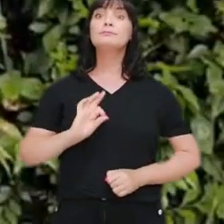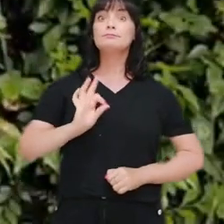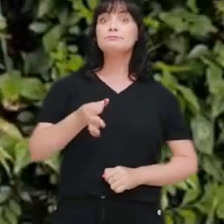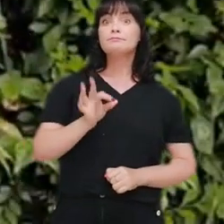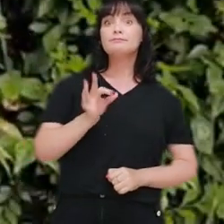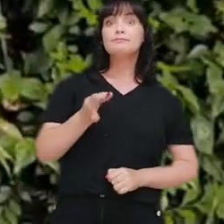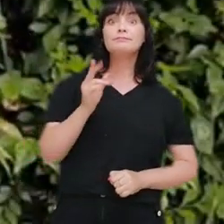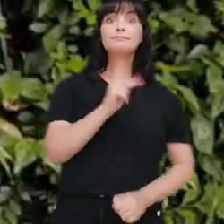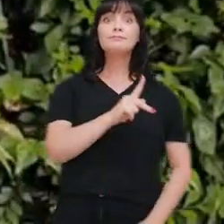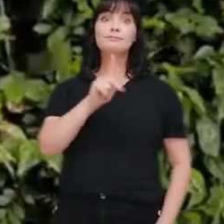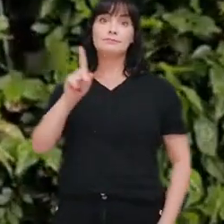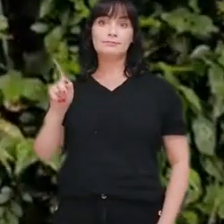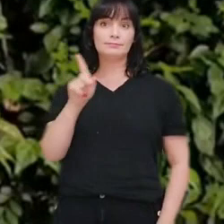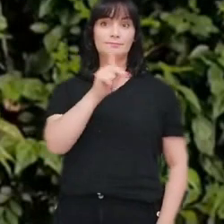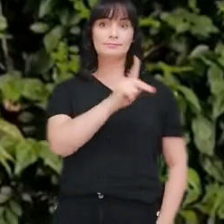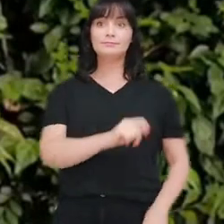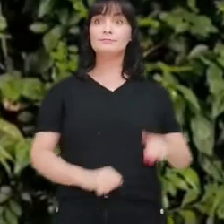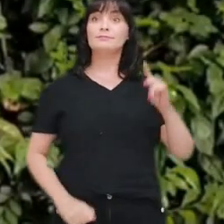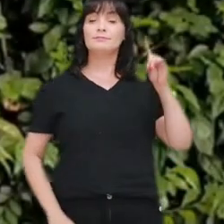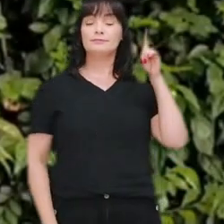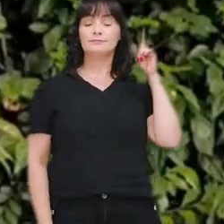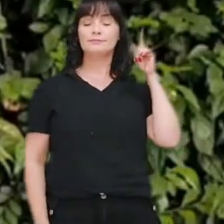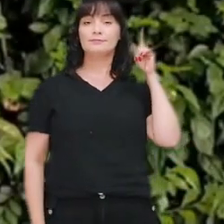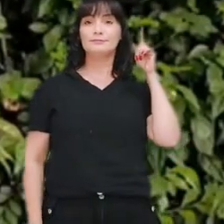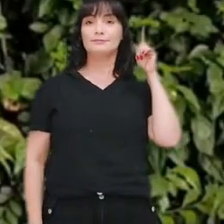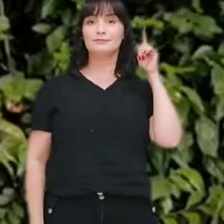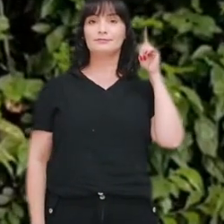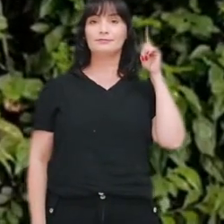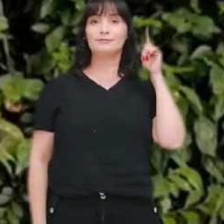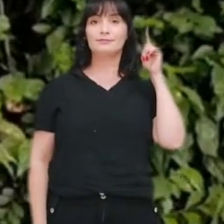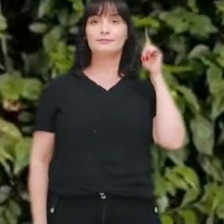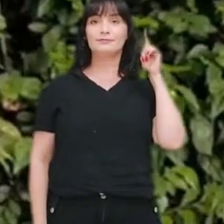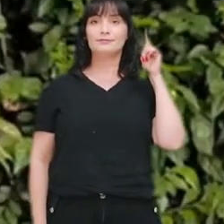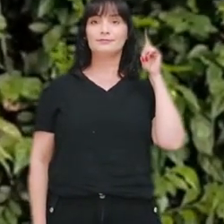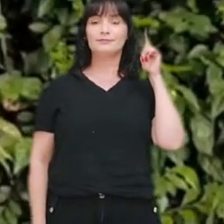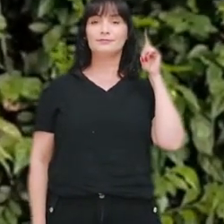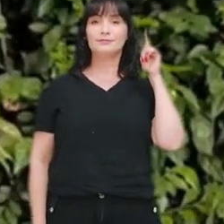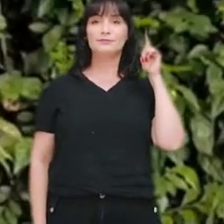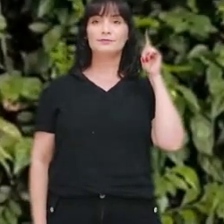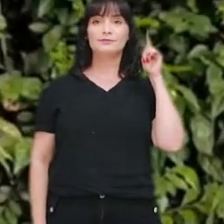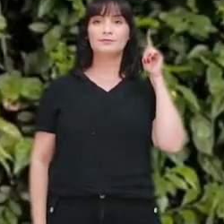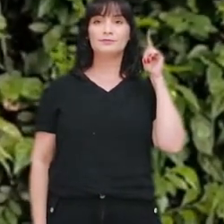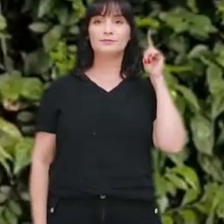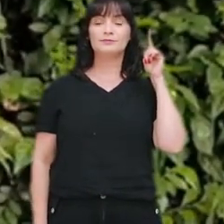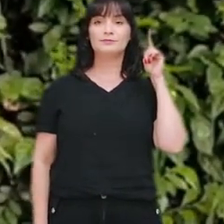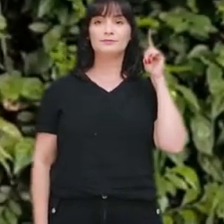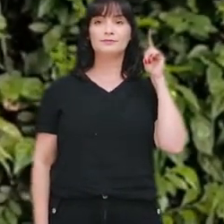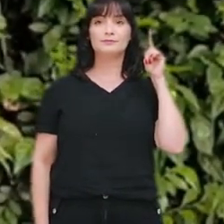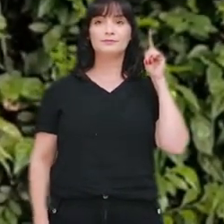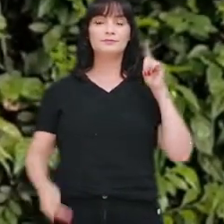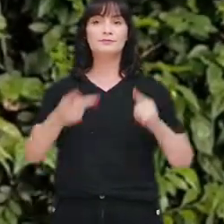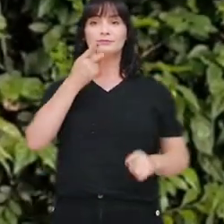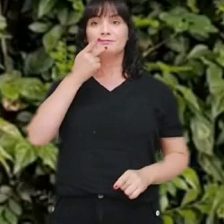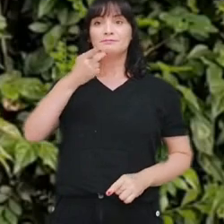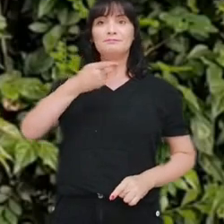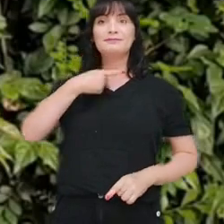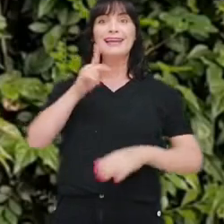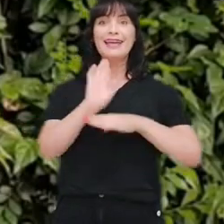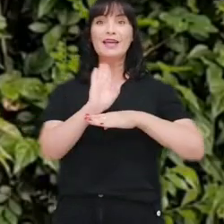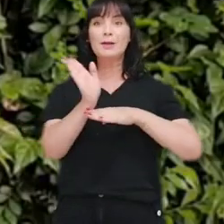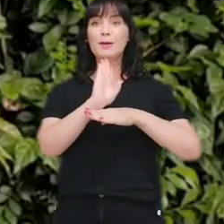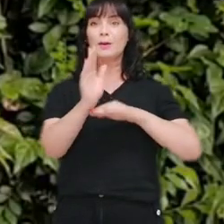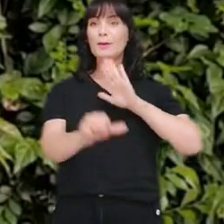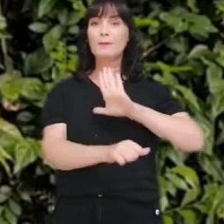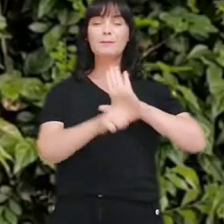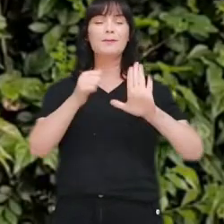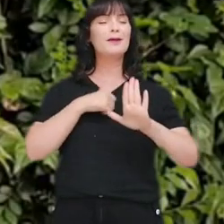Yes, teacher. The boardwalk is very beautiful. Como eu disse no primeiro